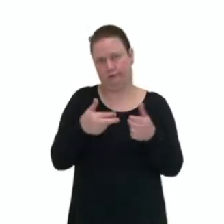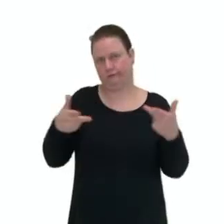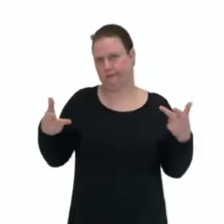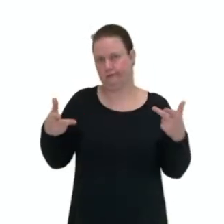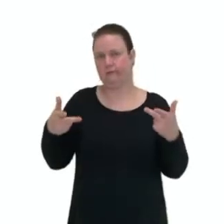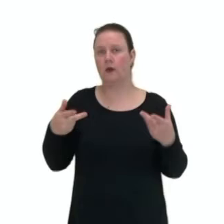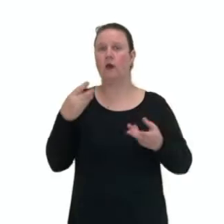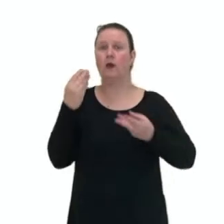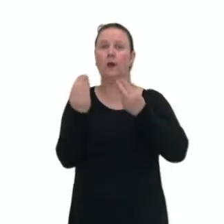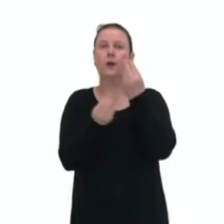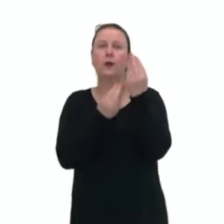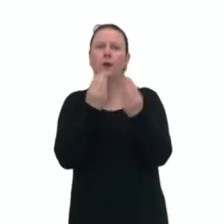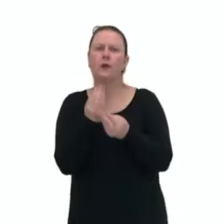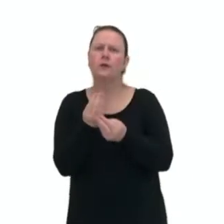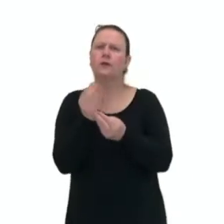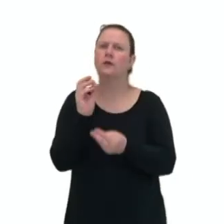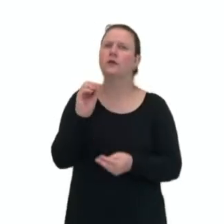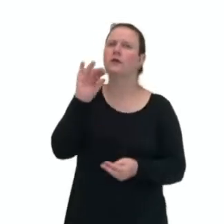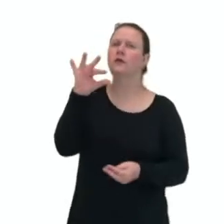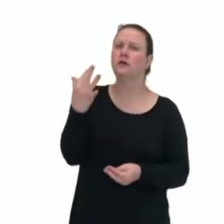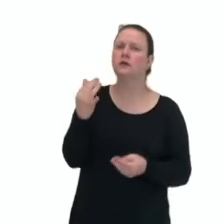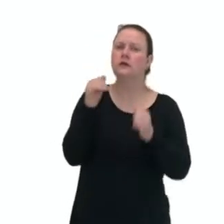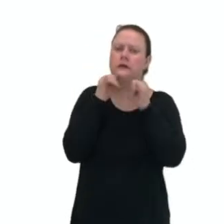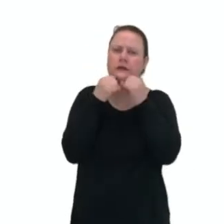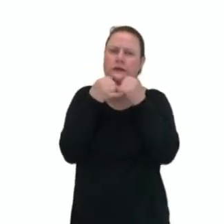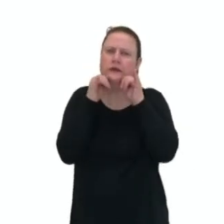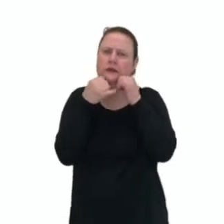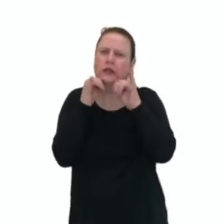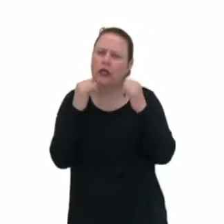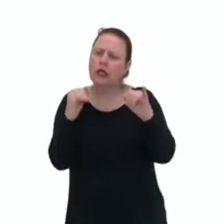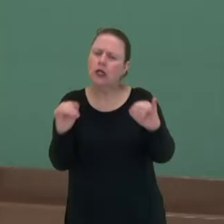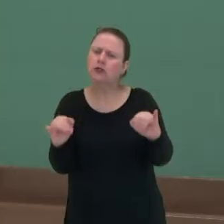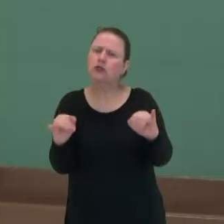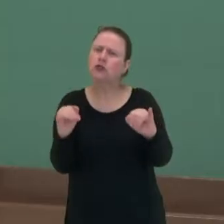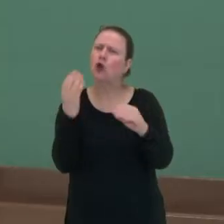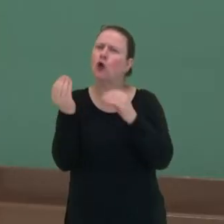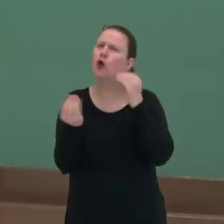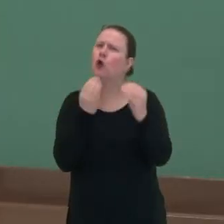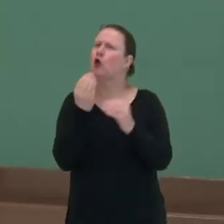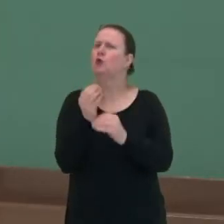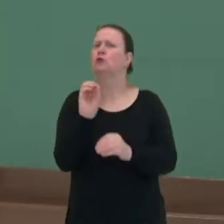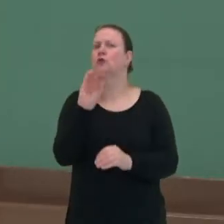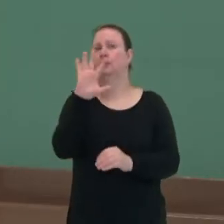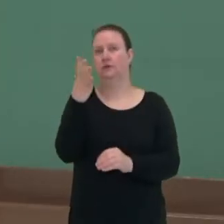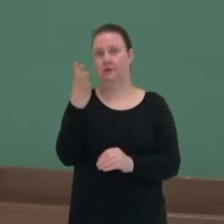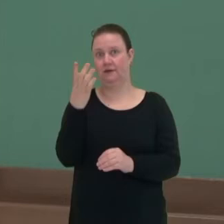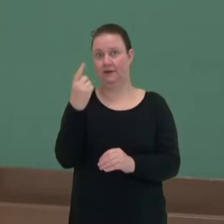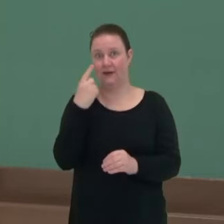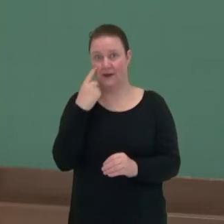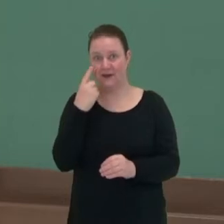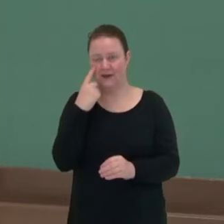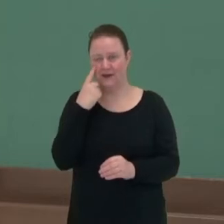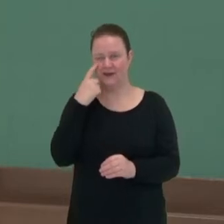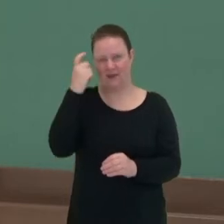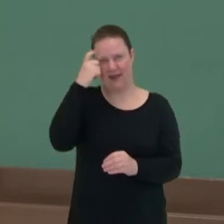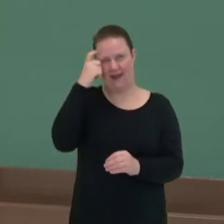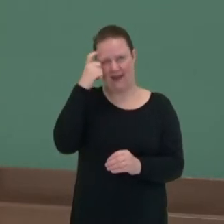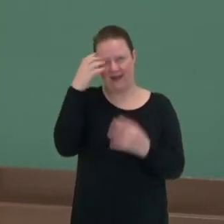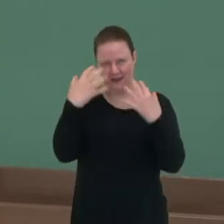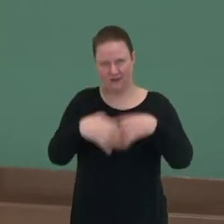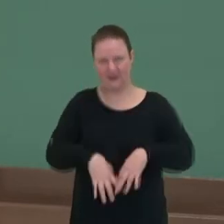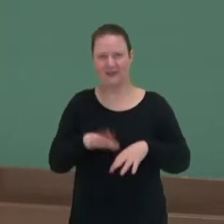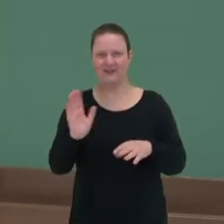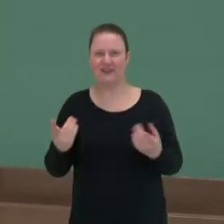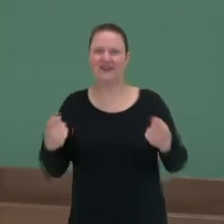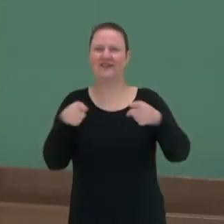que eles funcionam? Da onde vem a energia para o funcionamento deles? Eu vou dar esse tempinho para vocês pensarem e eu já